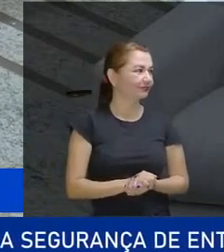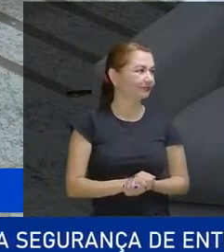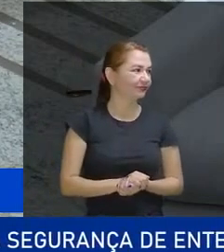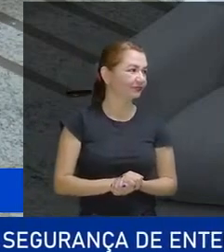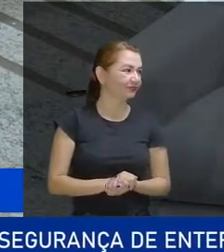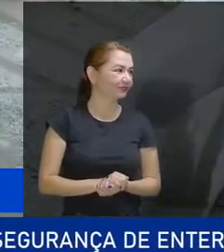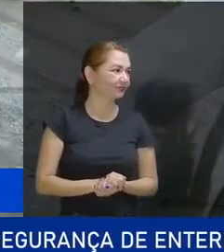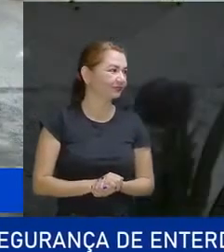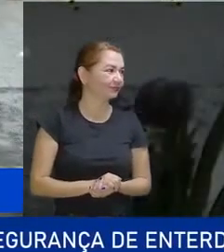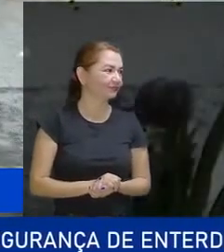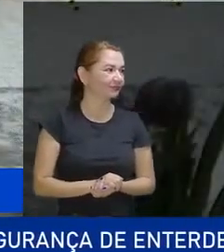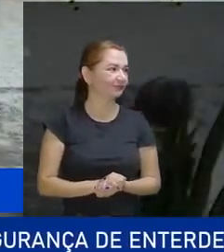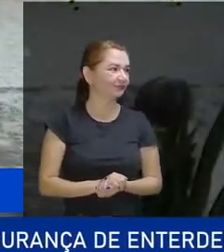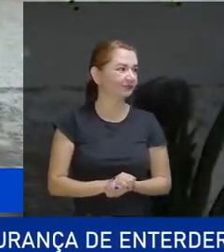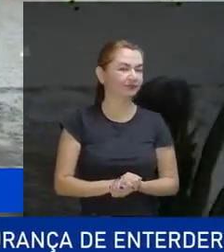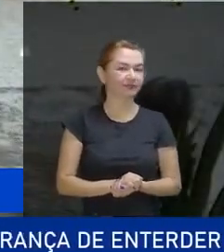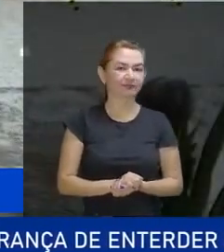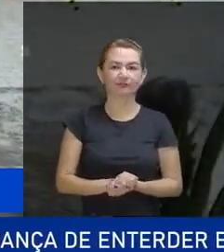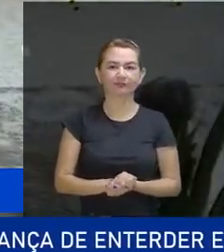Obrigado.